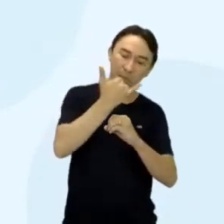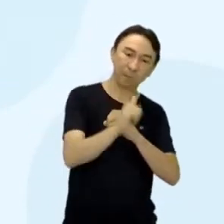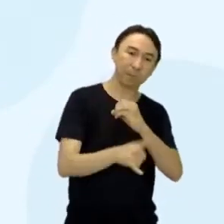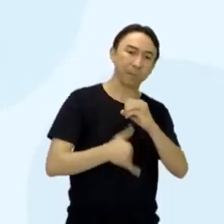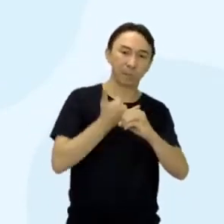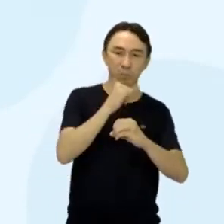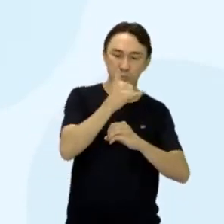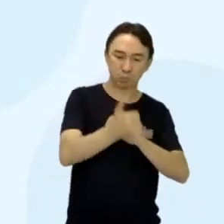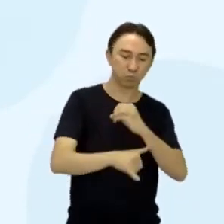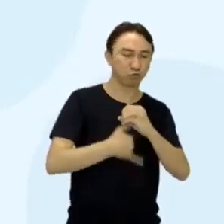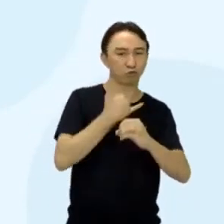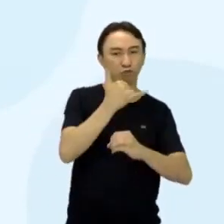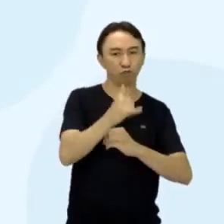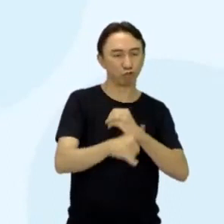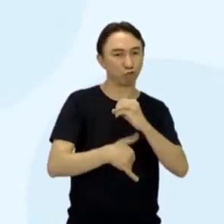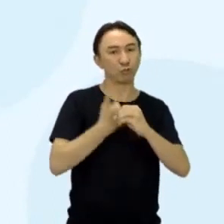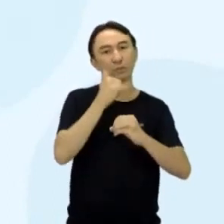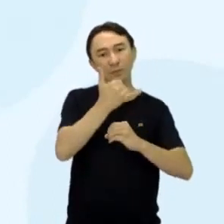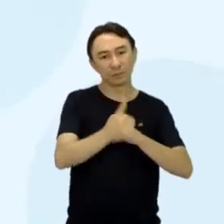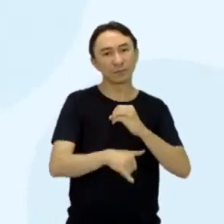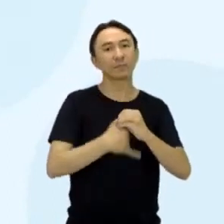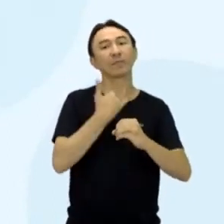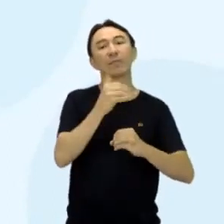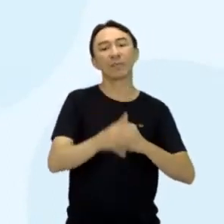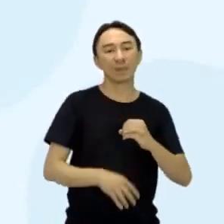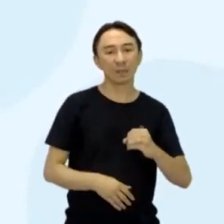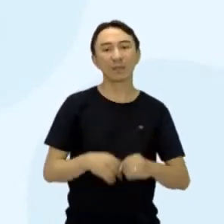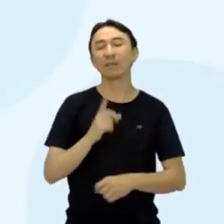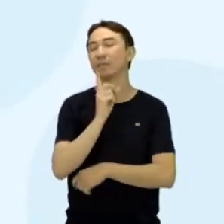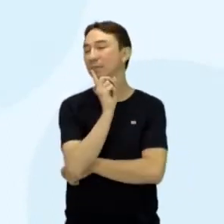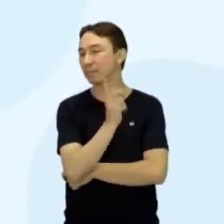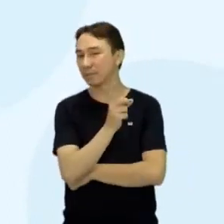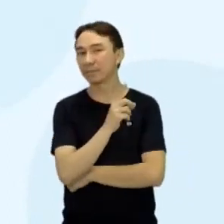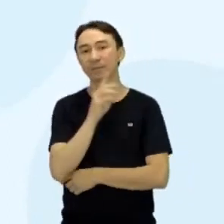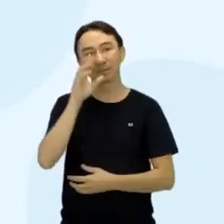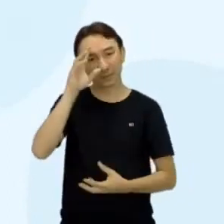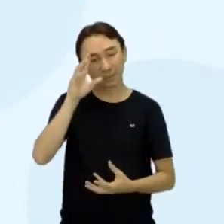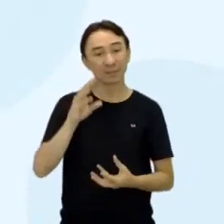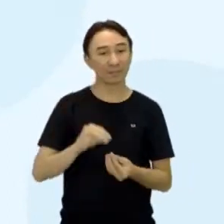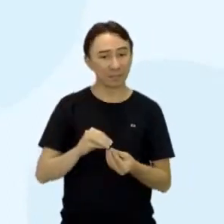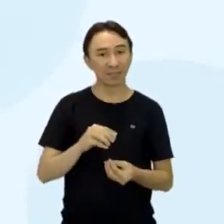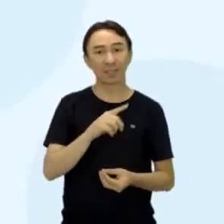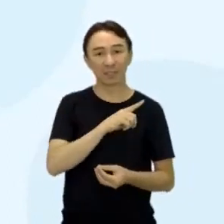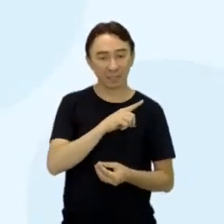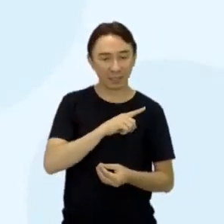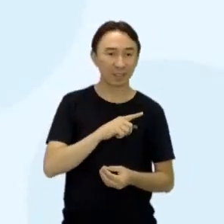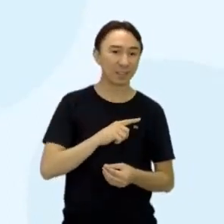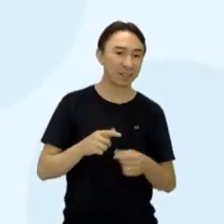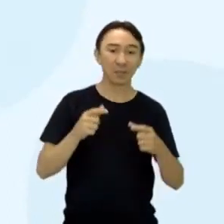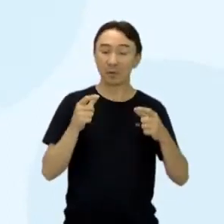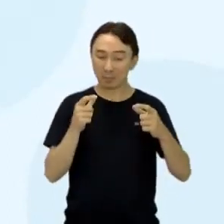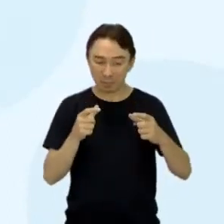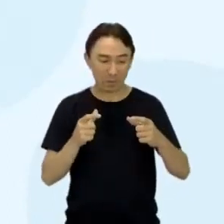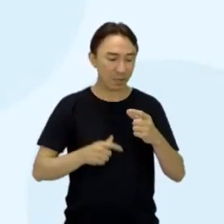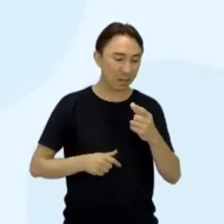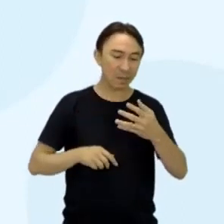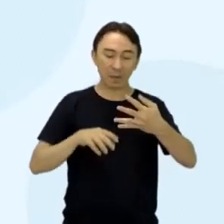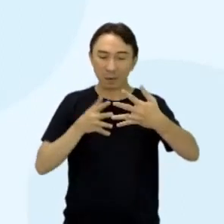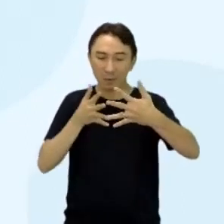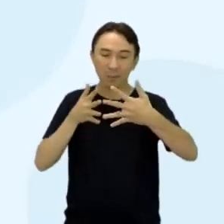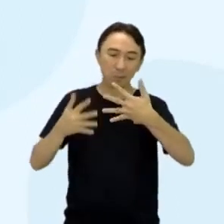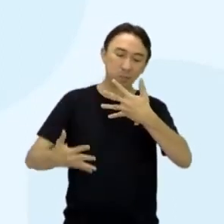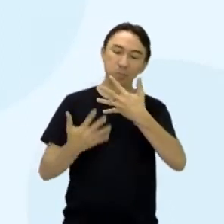assim, do jeito que a gente pensava, devido ao experimento, que a gente chegou à conclusão de que tinha espaços vazios e que isso só poderia